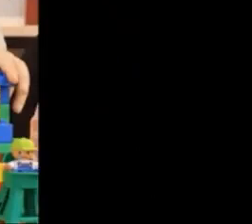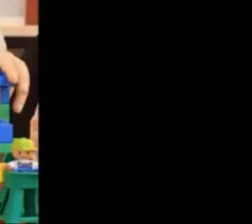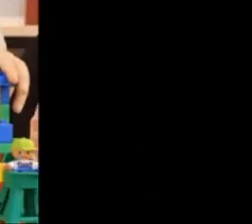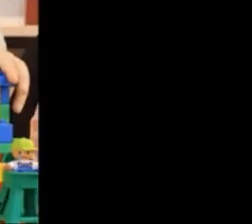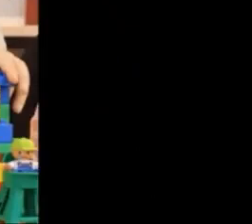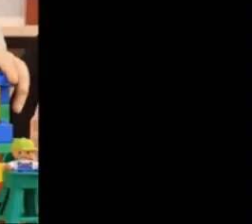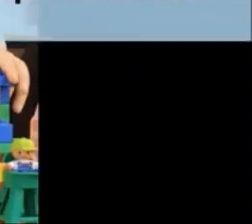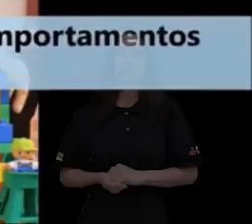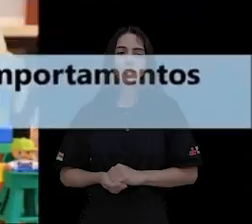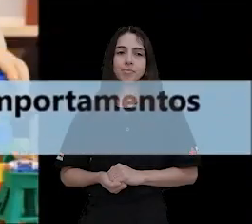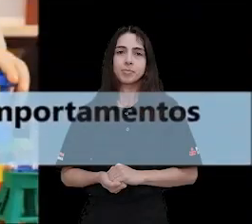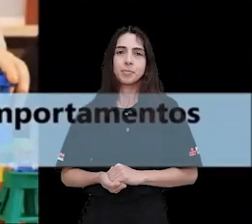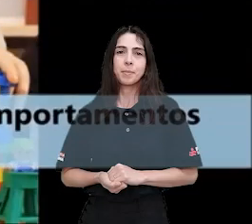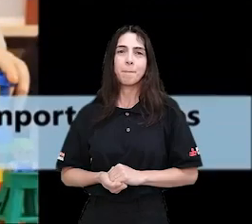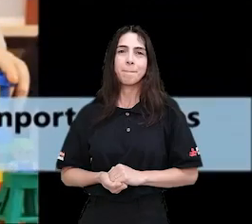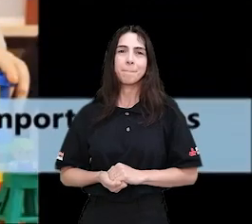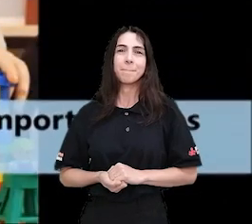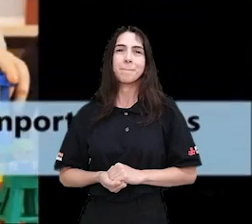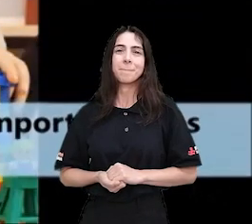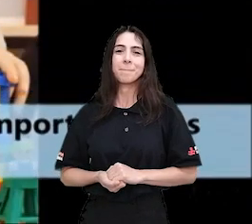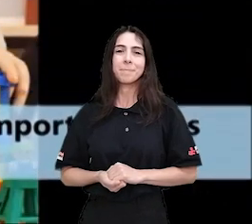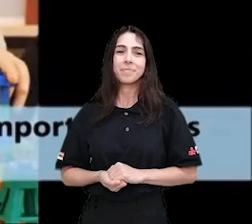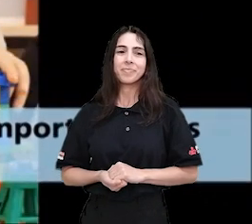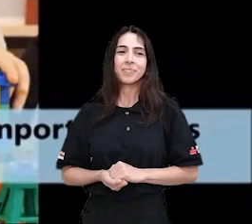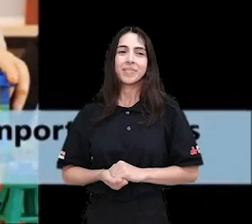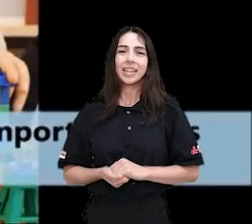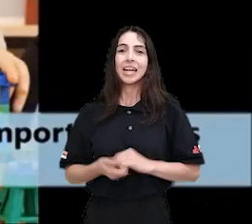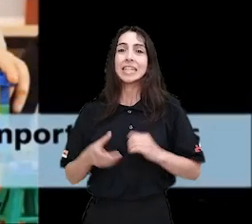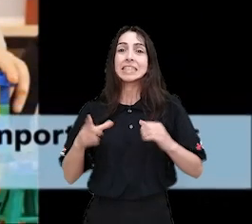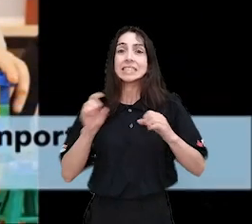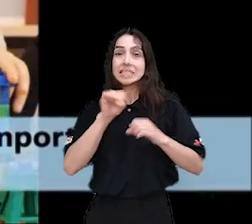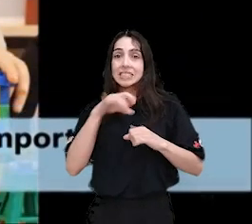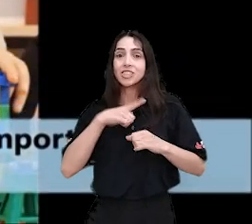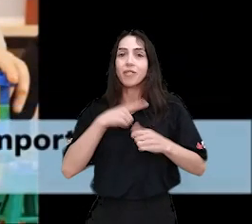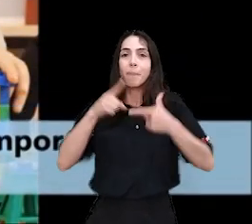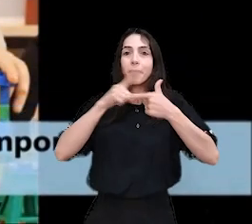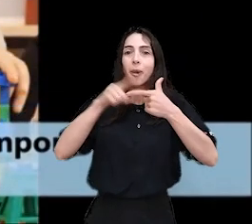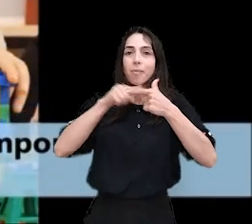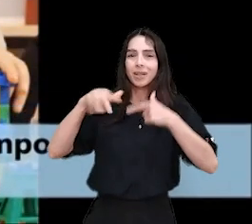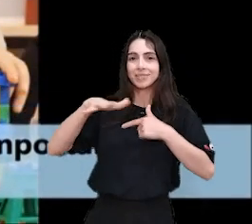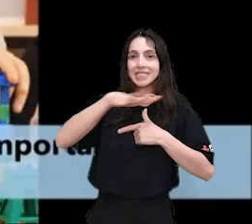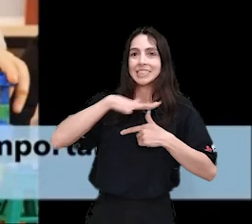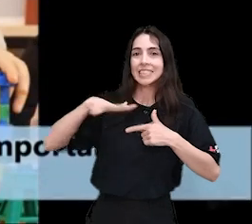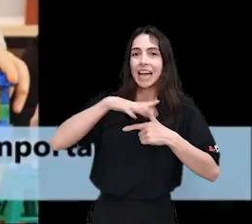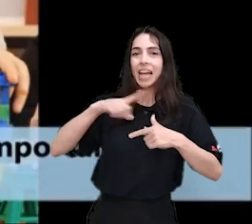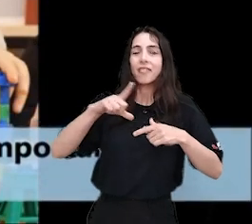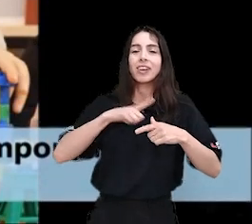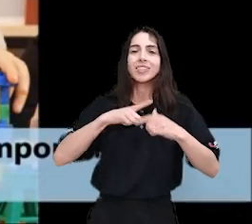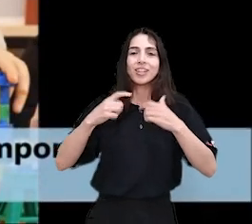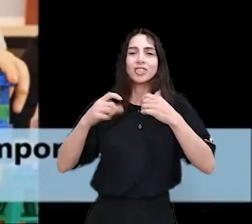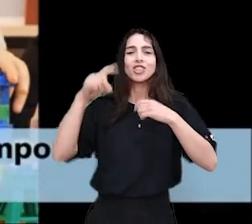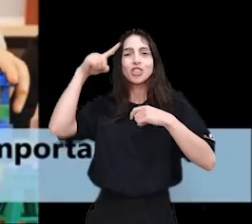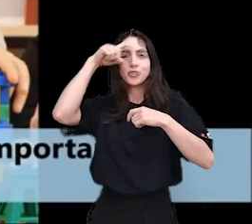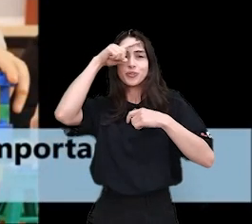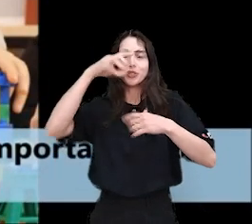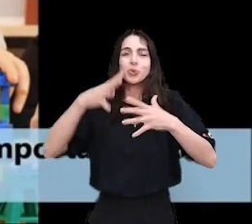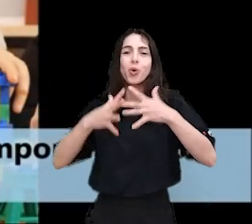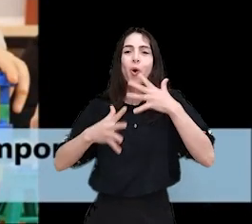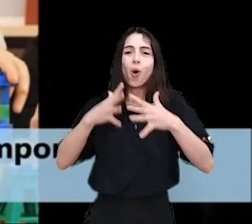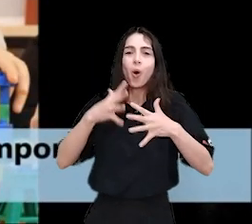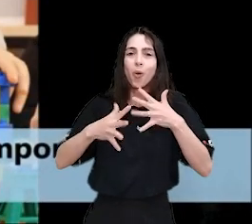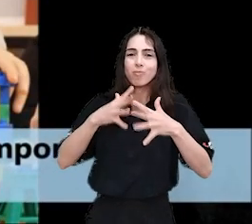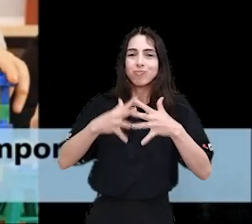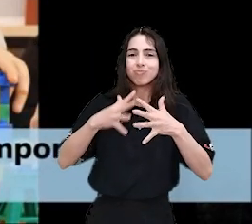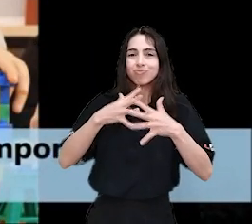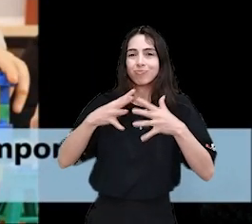nessa área levam à dificuldade de programar comportamentos complexos, desinibição de respostas